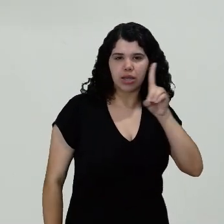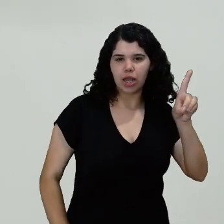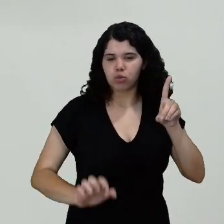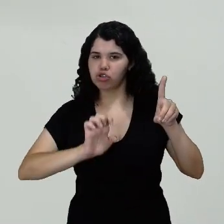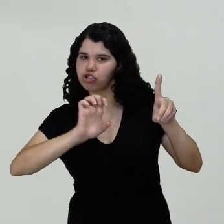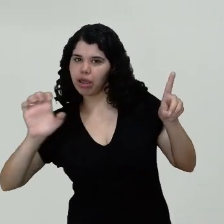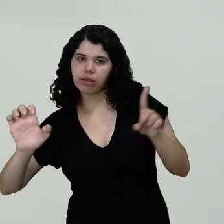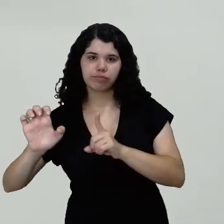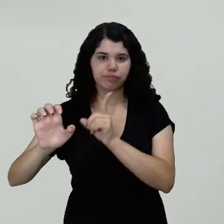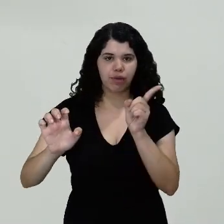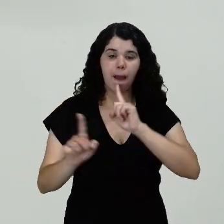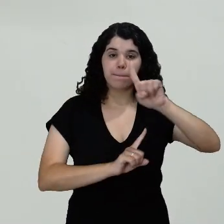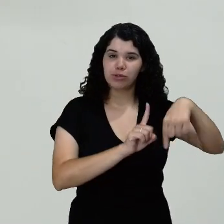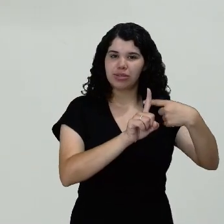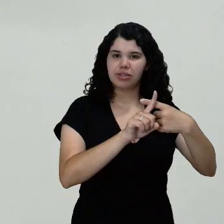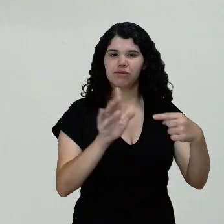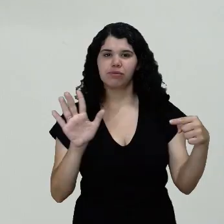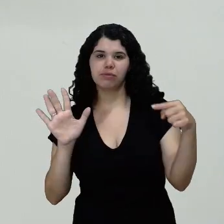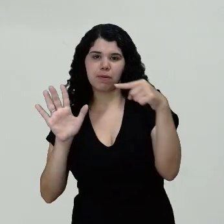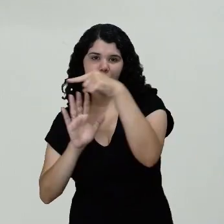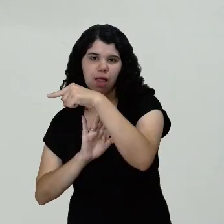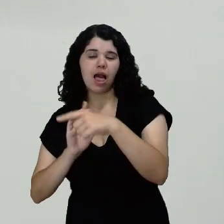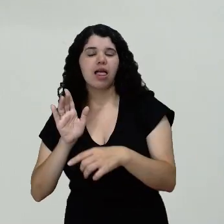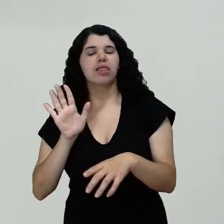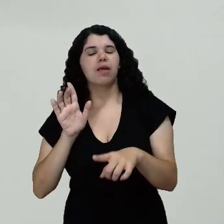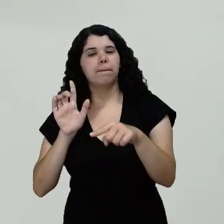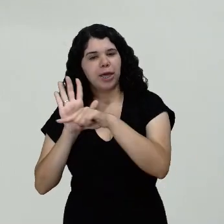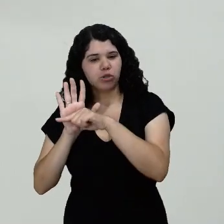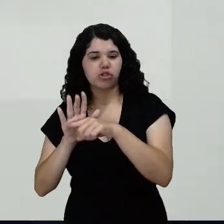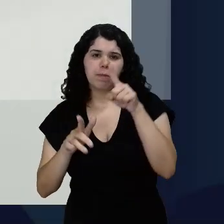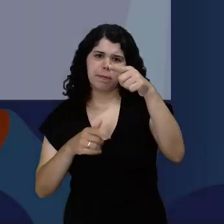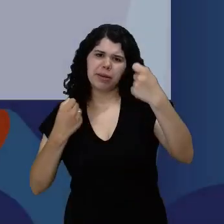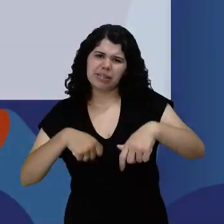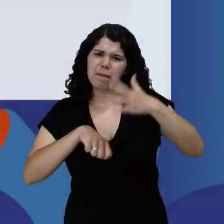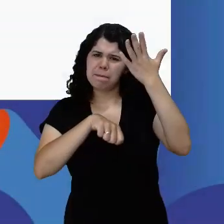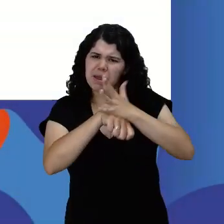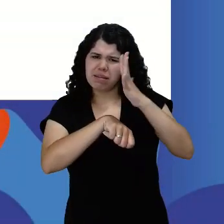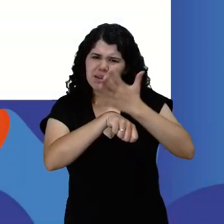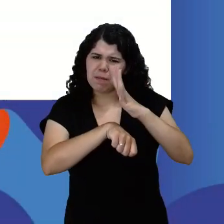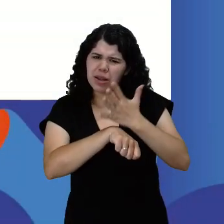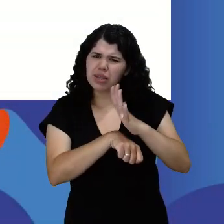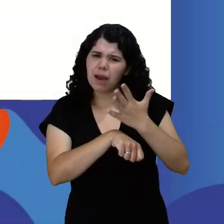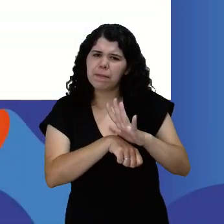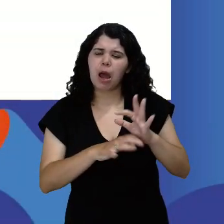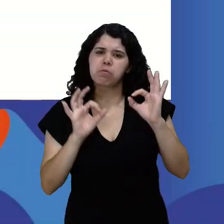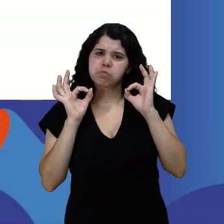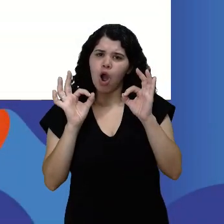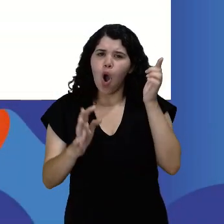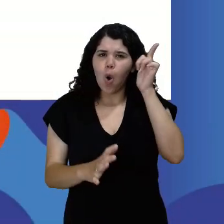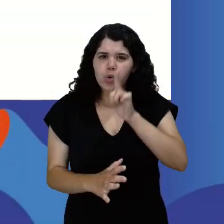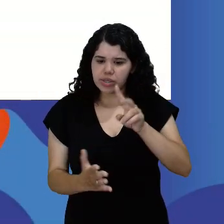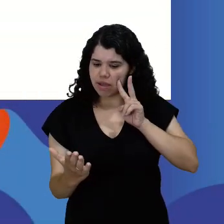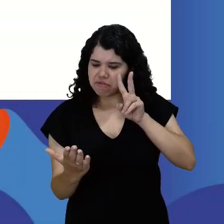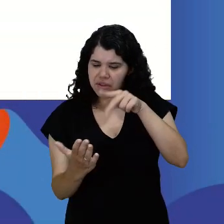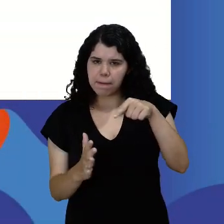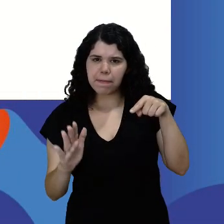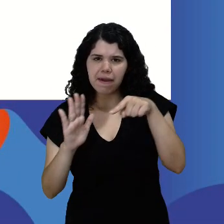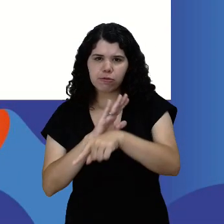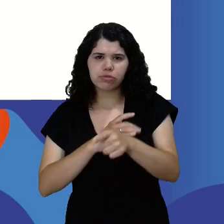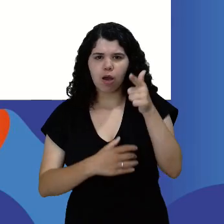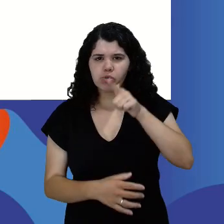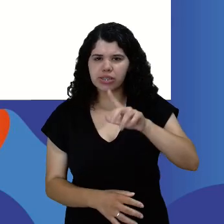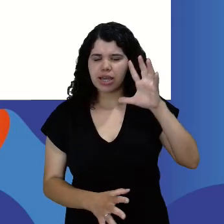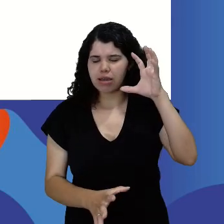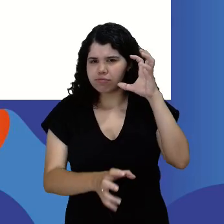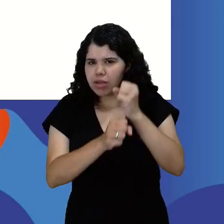esquerdo. E sempre bom lembrar, praticar isso daí para você ficar fera, para quando você pegar um problema, fazer sempre aquilo que eu